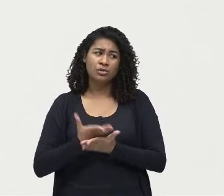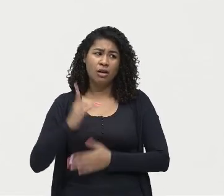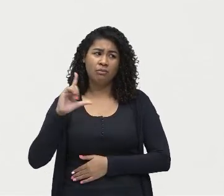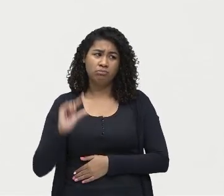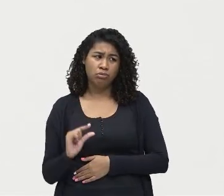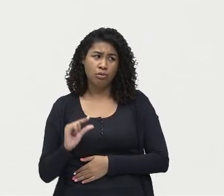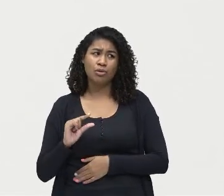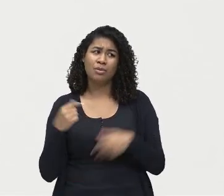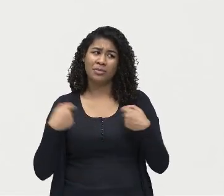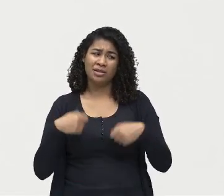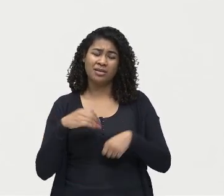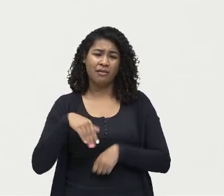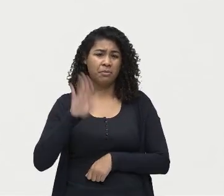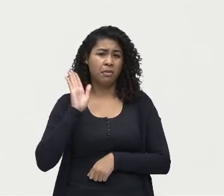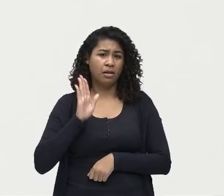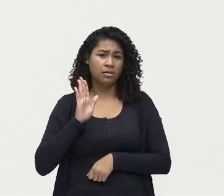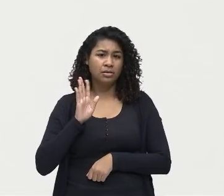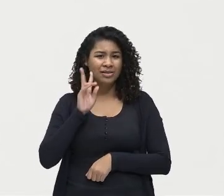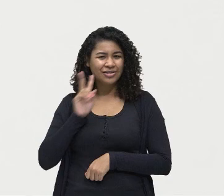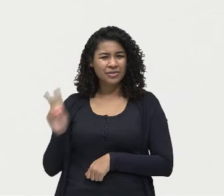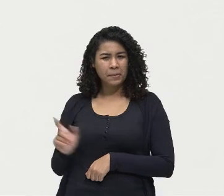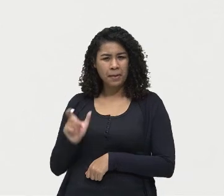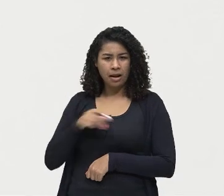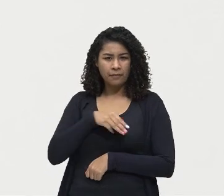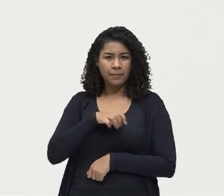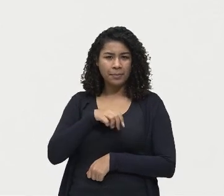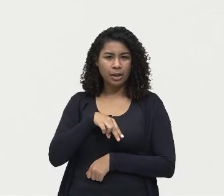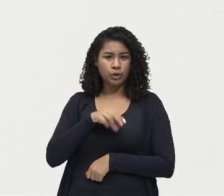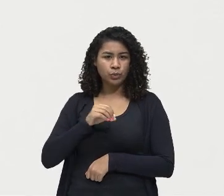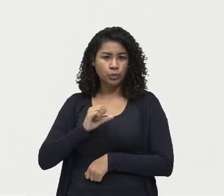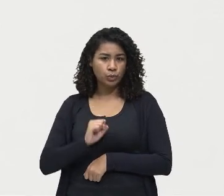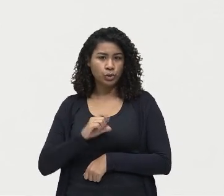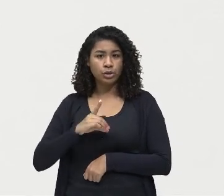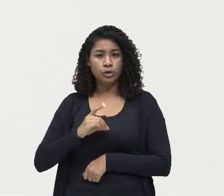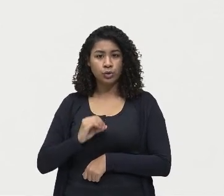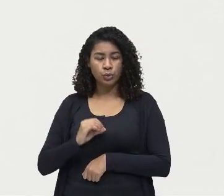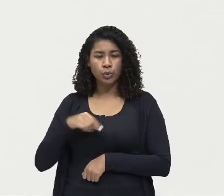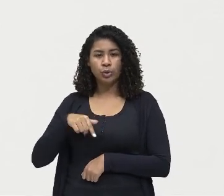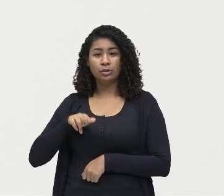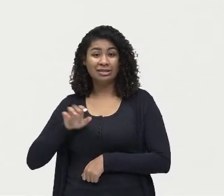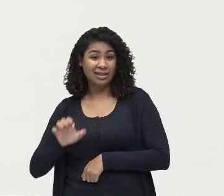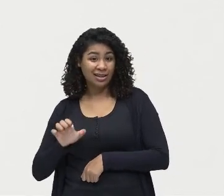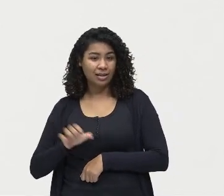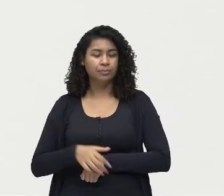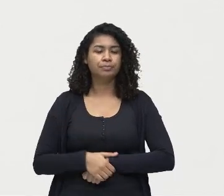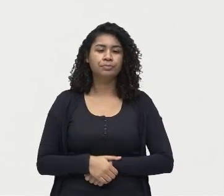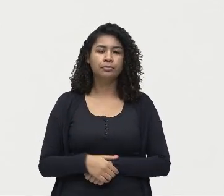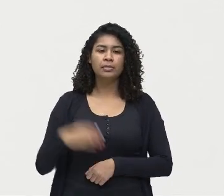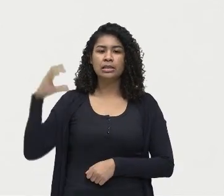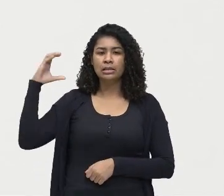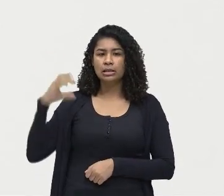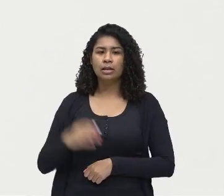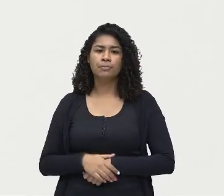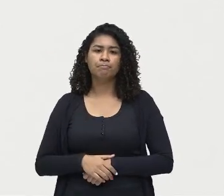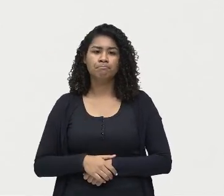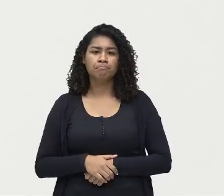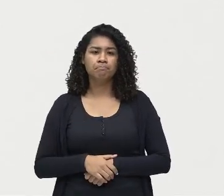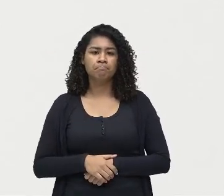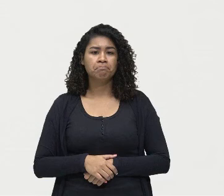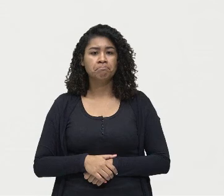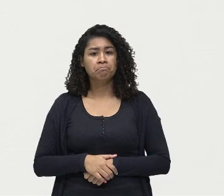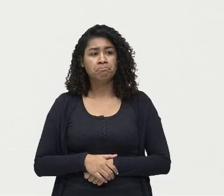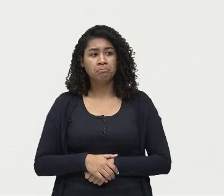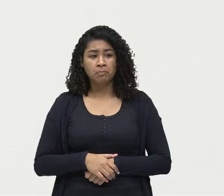menos do que, será que é uma condição? Contanto que não tenha clientes, você poderá ir embora